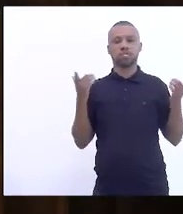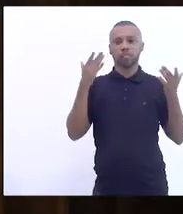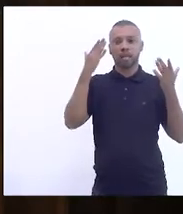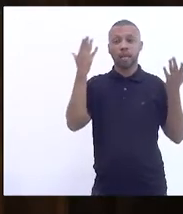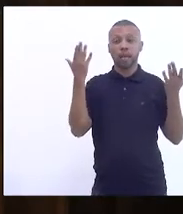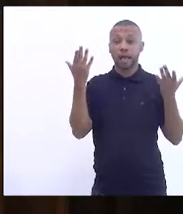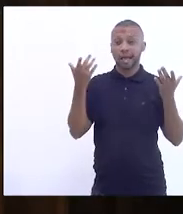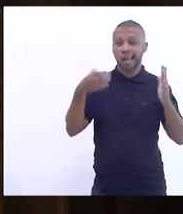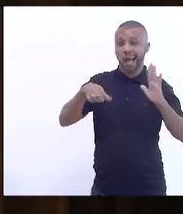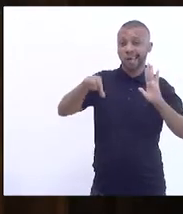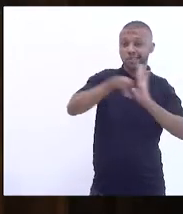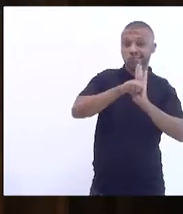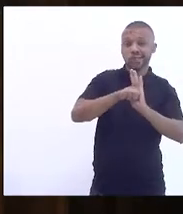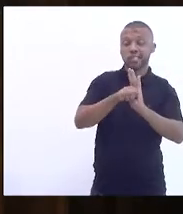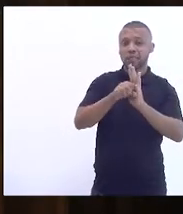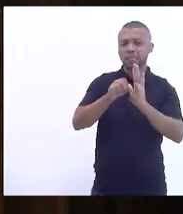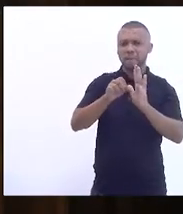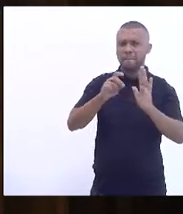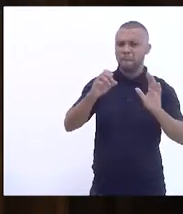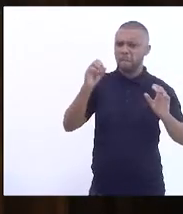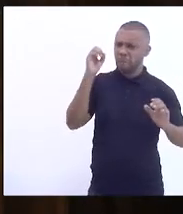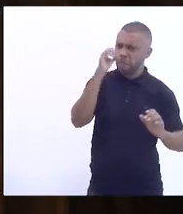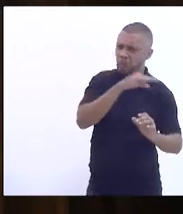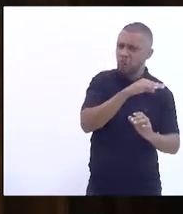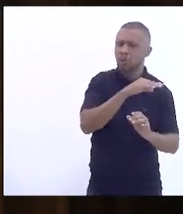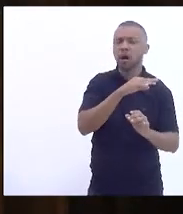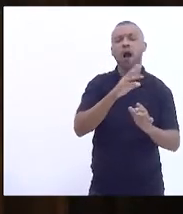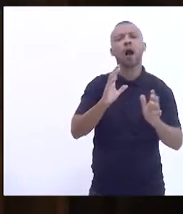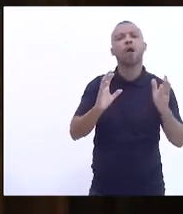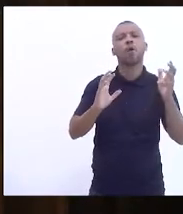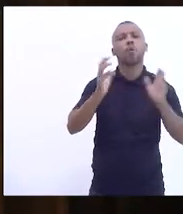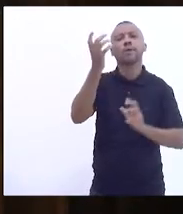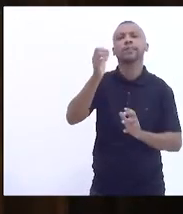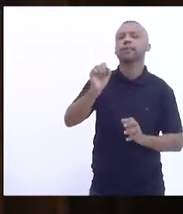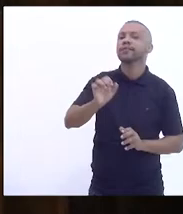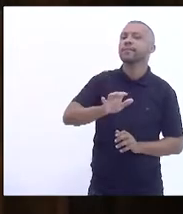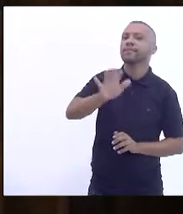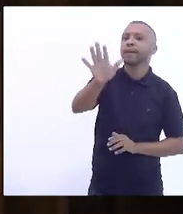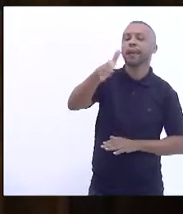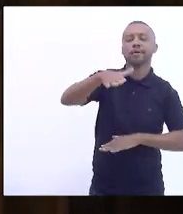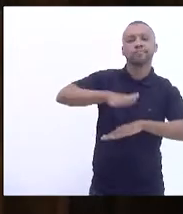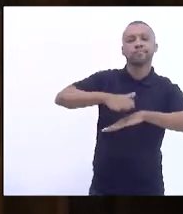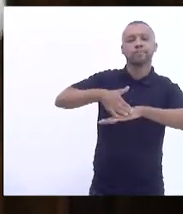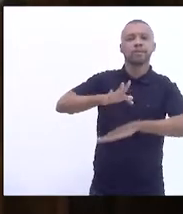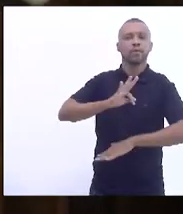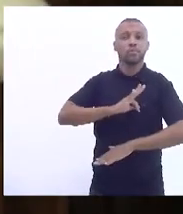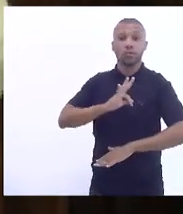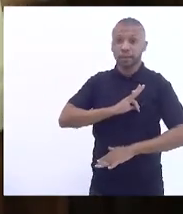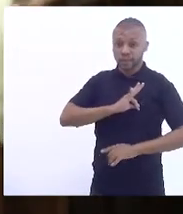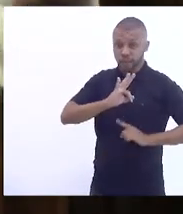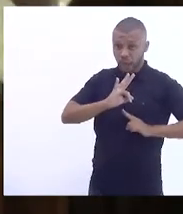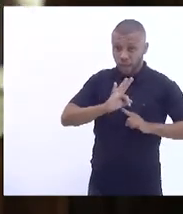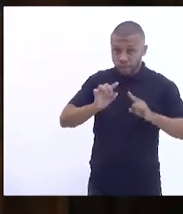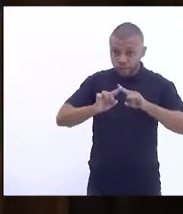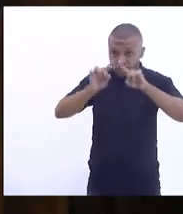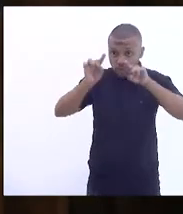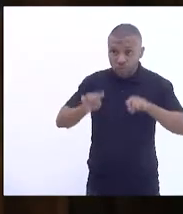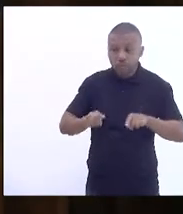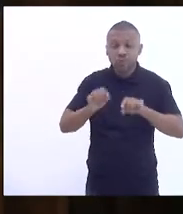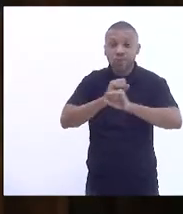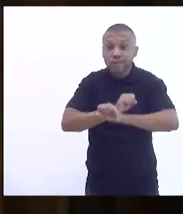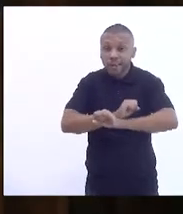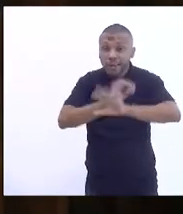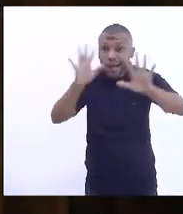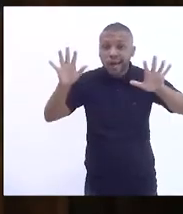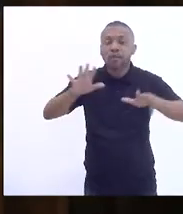criminalidade aconteceu na favela os crimes aconteceram na favela com esse policiais que tem e São policiais vão falar que ela